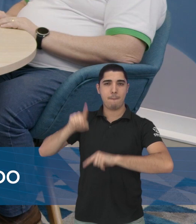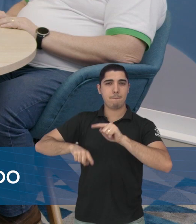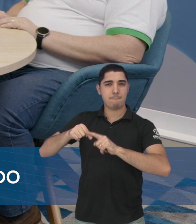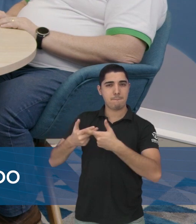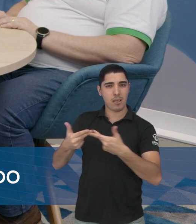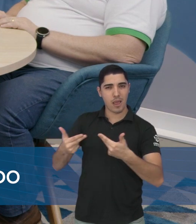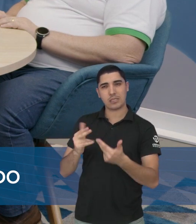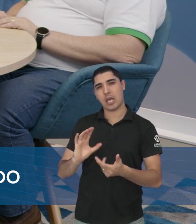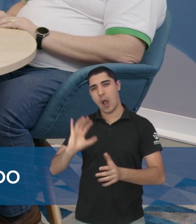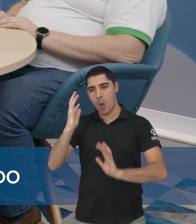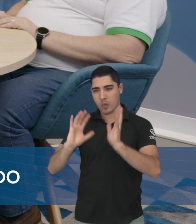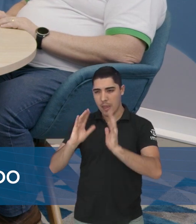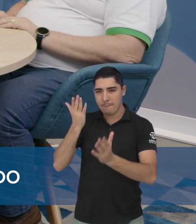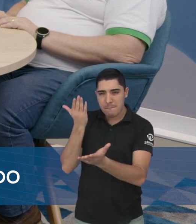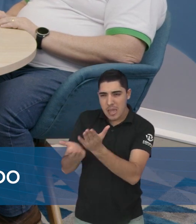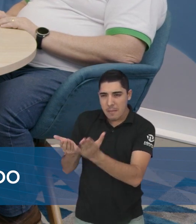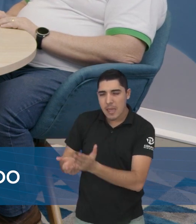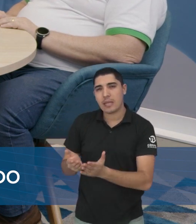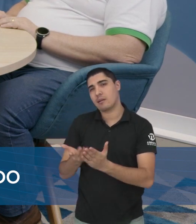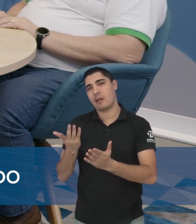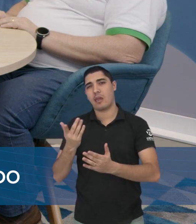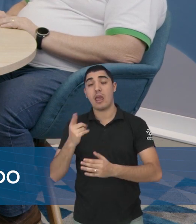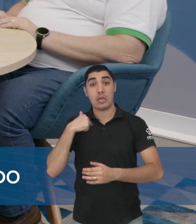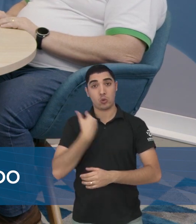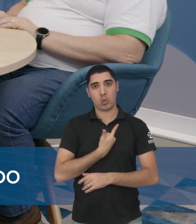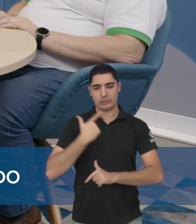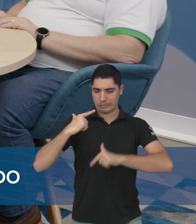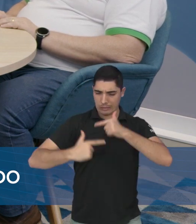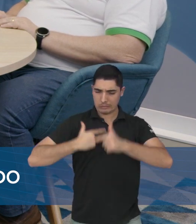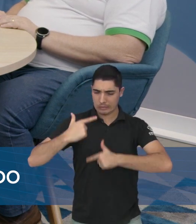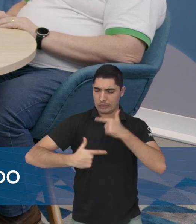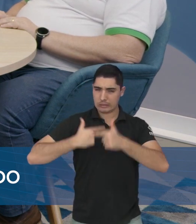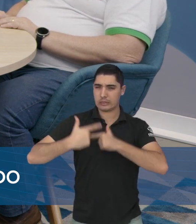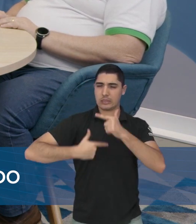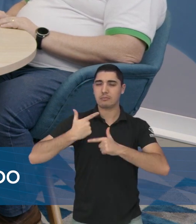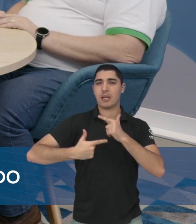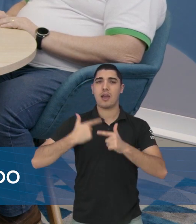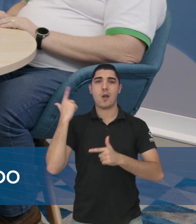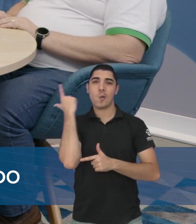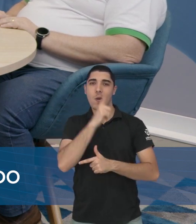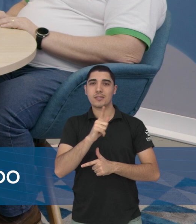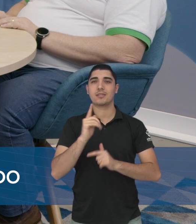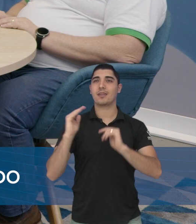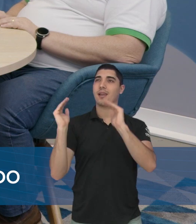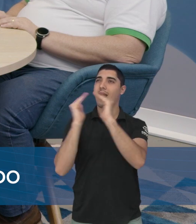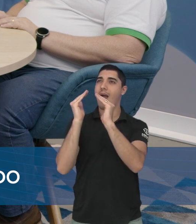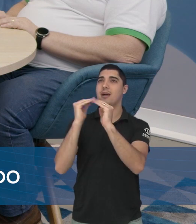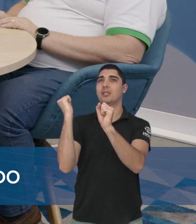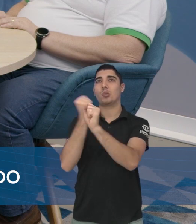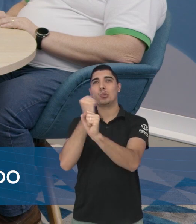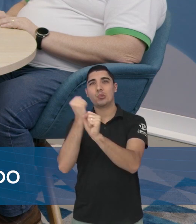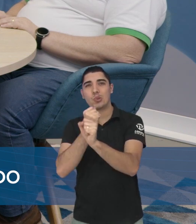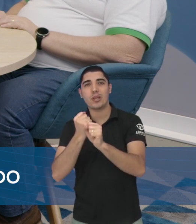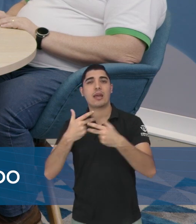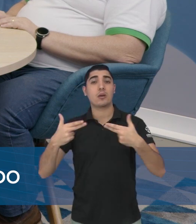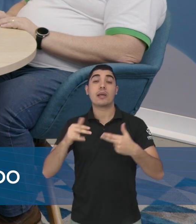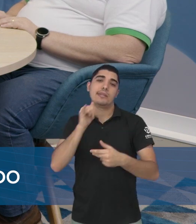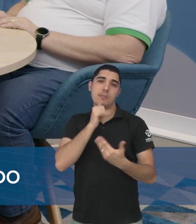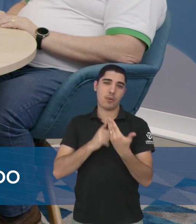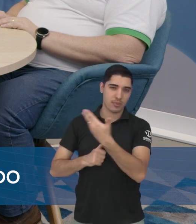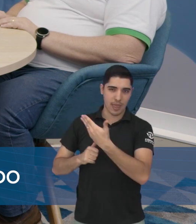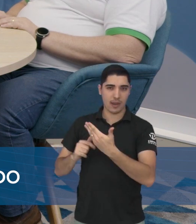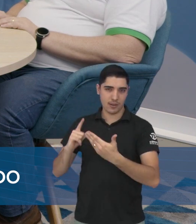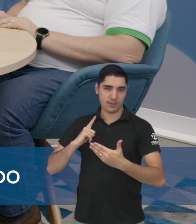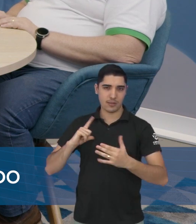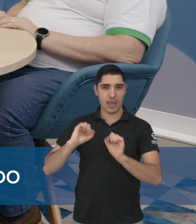coisas materiais também é complicado. Muitas vezes você trabalha uma vida inteira para conseguir aquilo, mobiliar a sua casa, no caso, perder